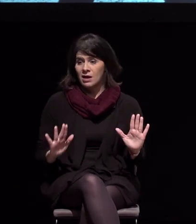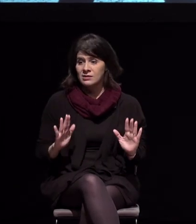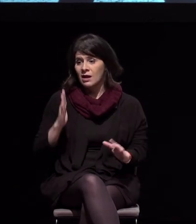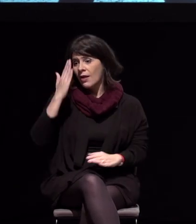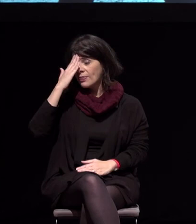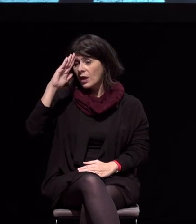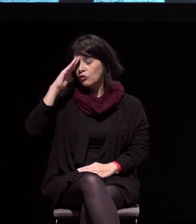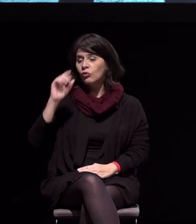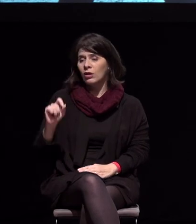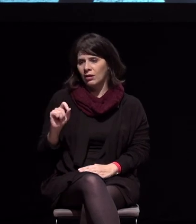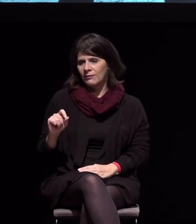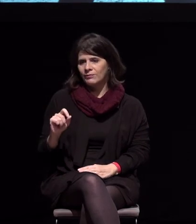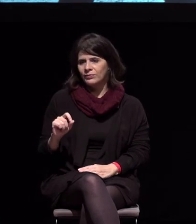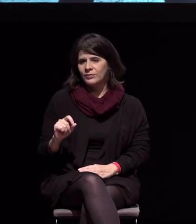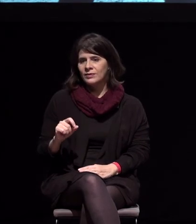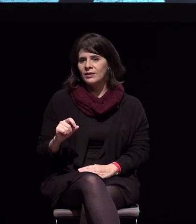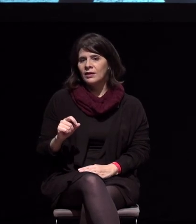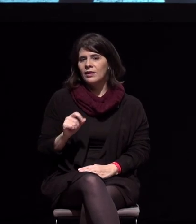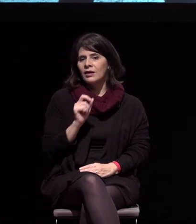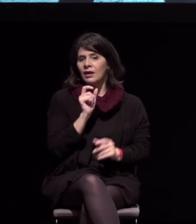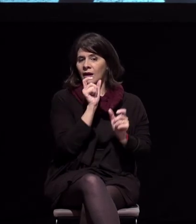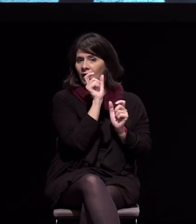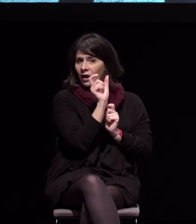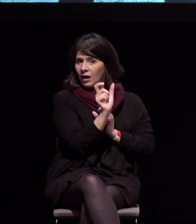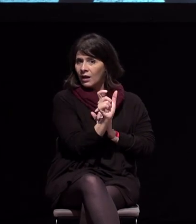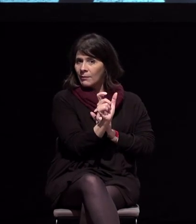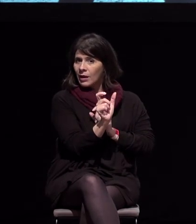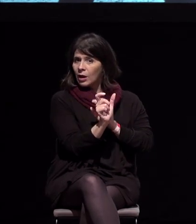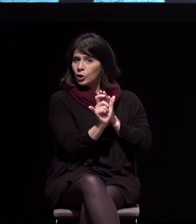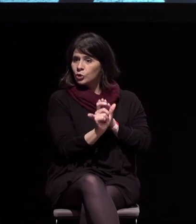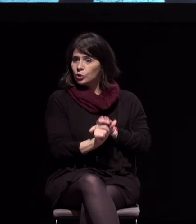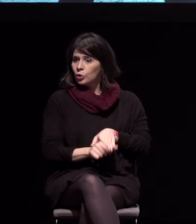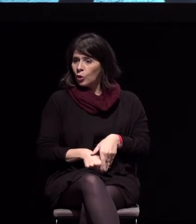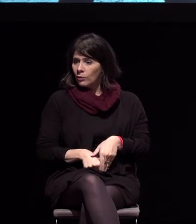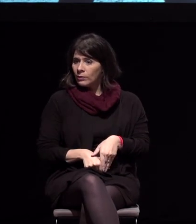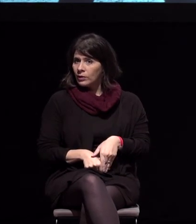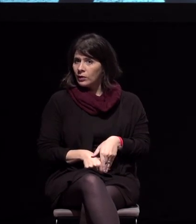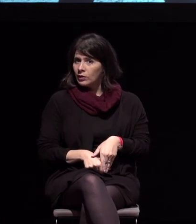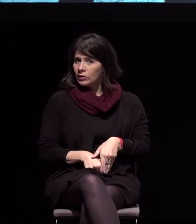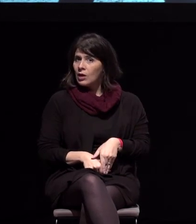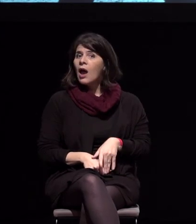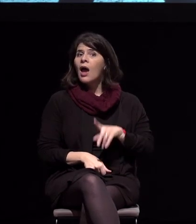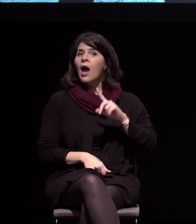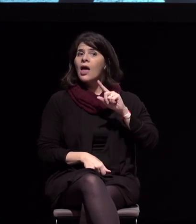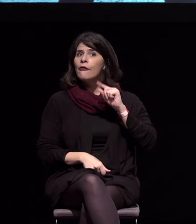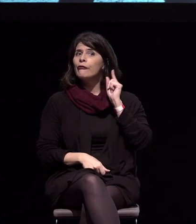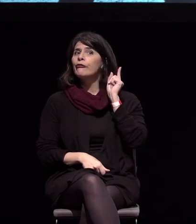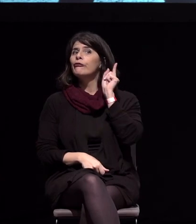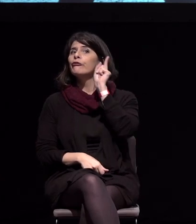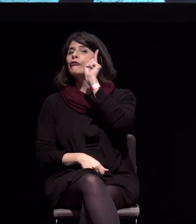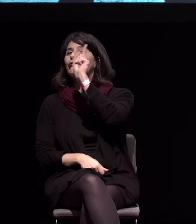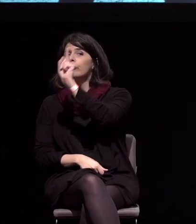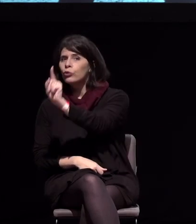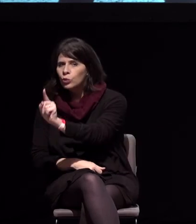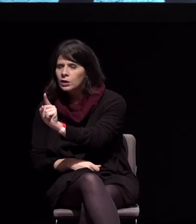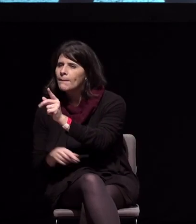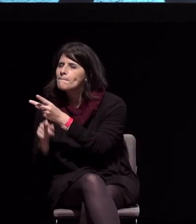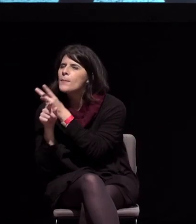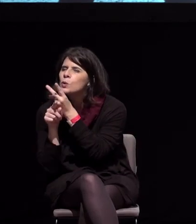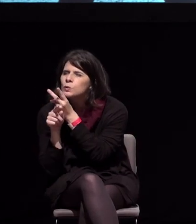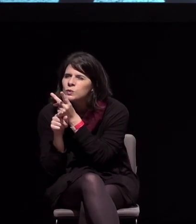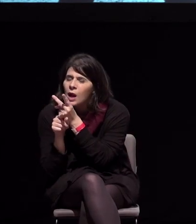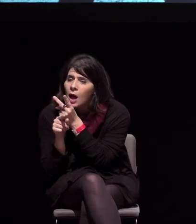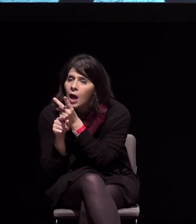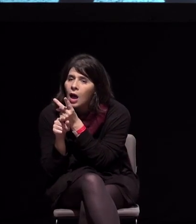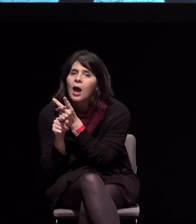ela estava ausente até que eu fosse lá e voltasse com histórias. E aí ela foi desvelada na minha